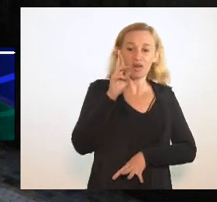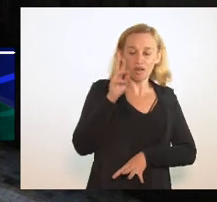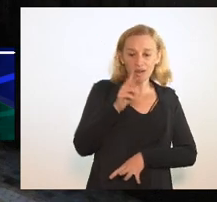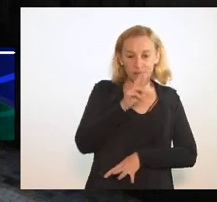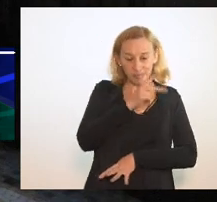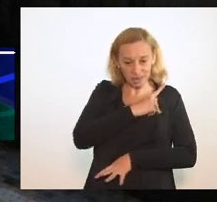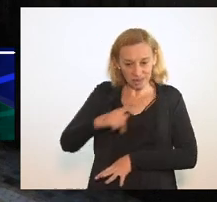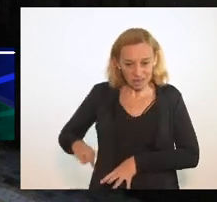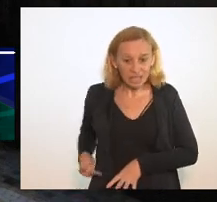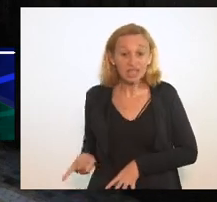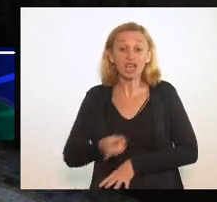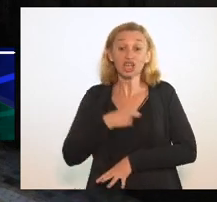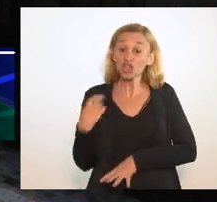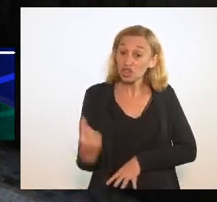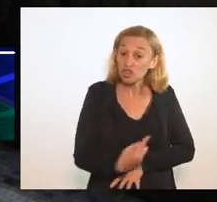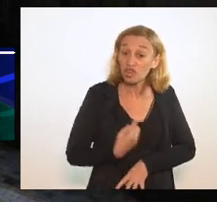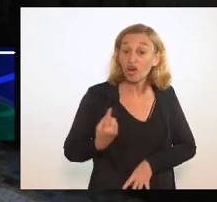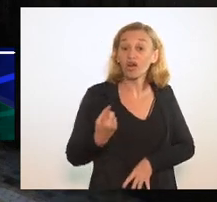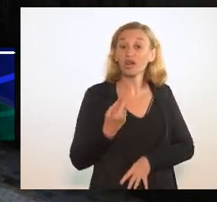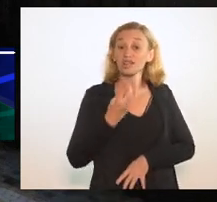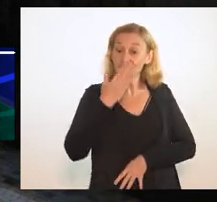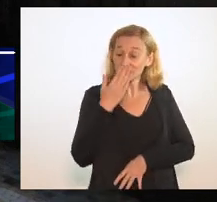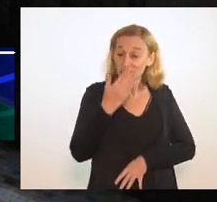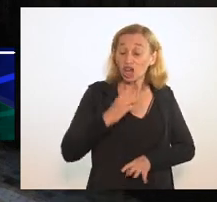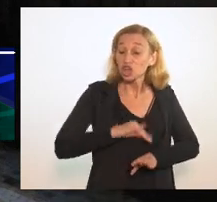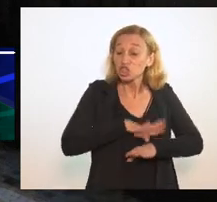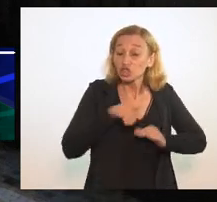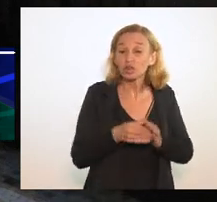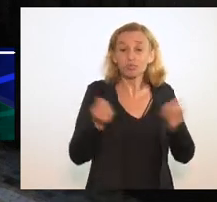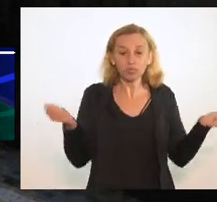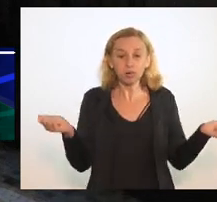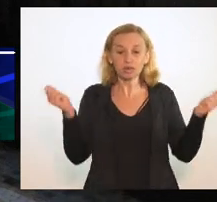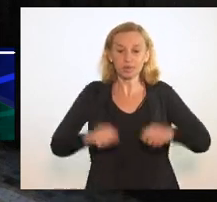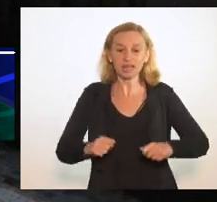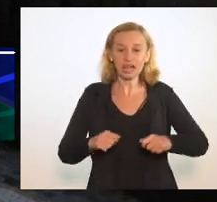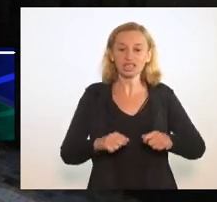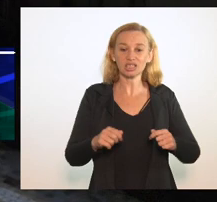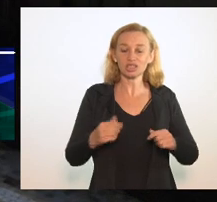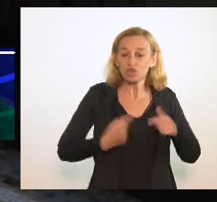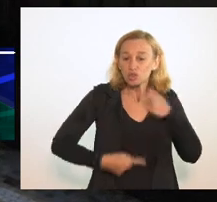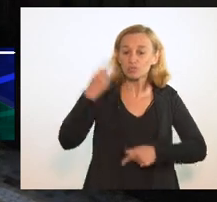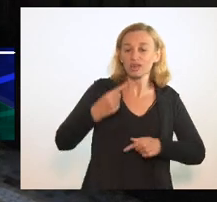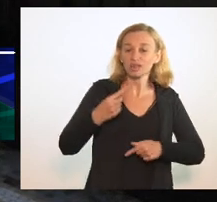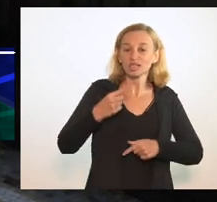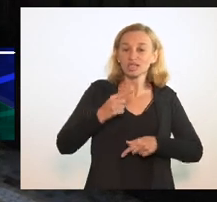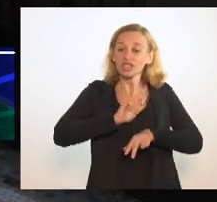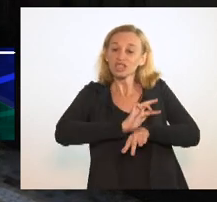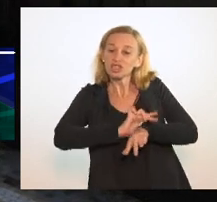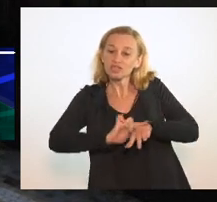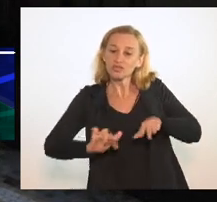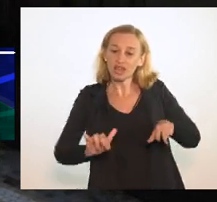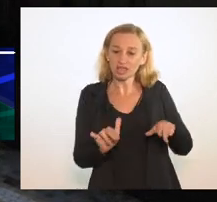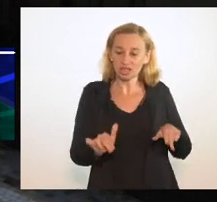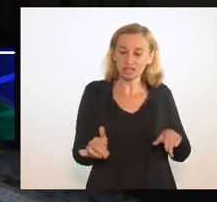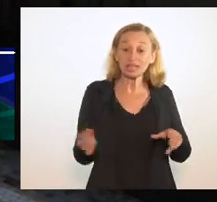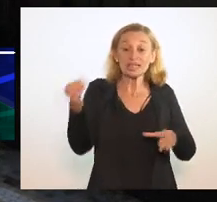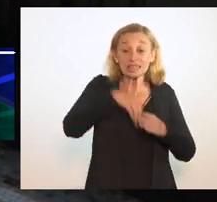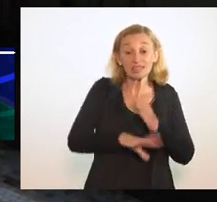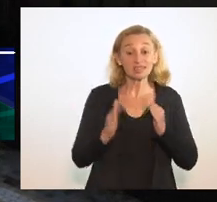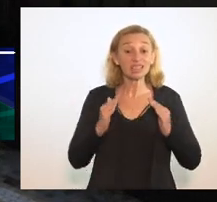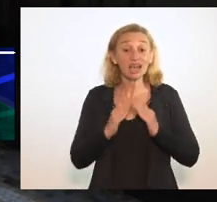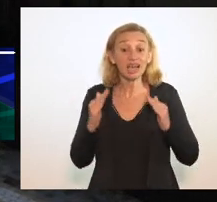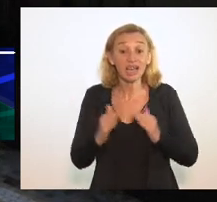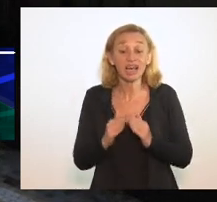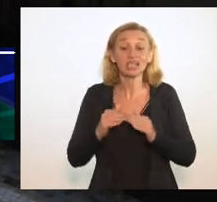que encaremos toda a possibilidade de superação das desigualdades de gênero aqui dentro dessa casa,